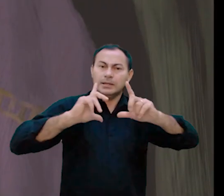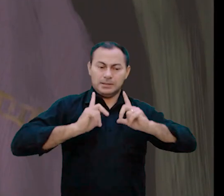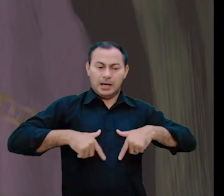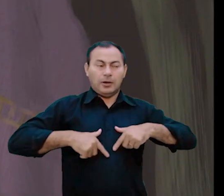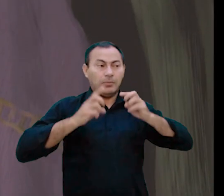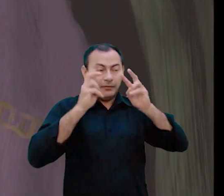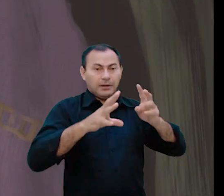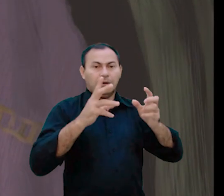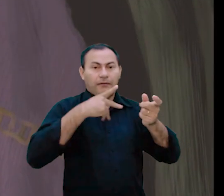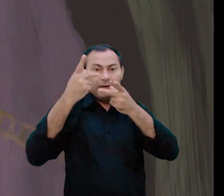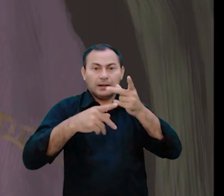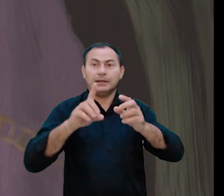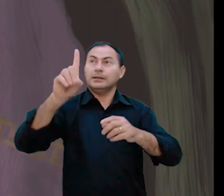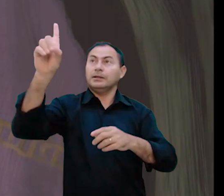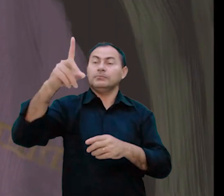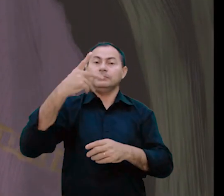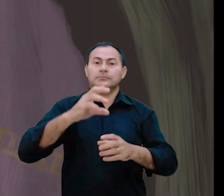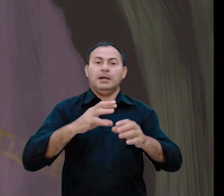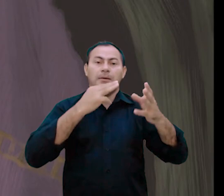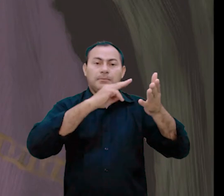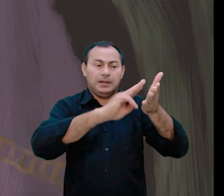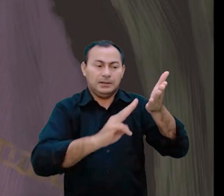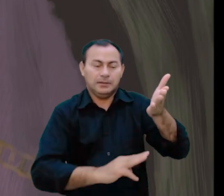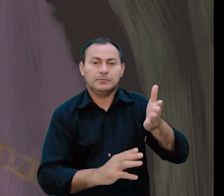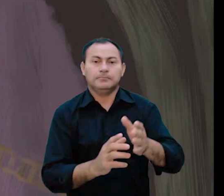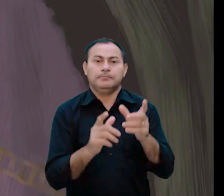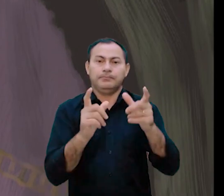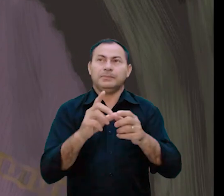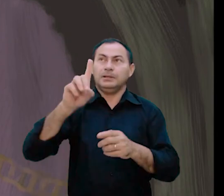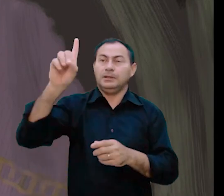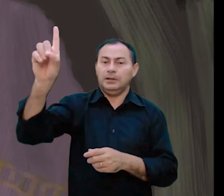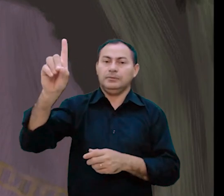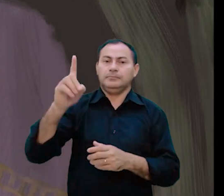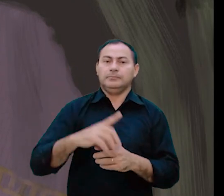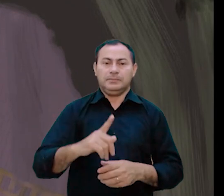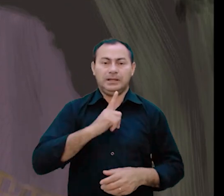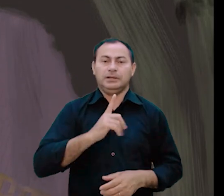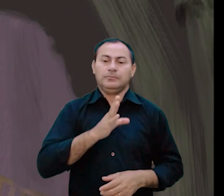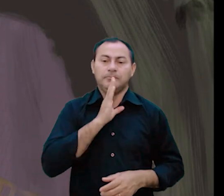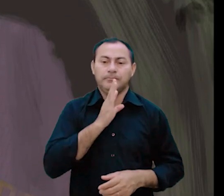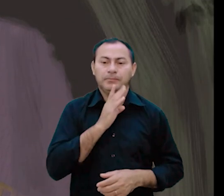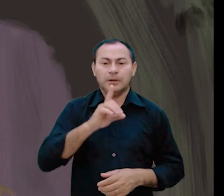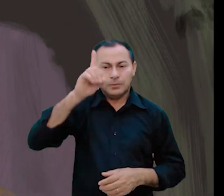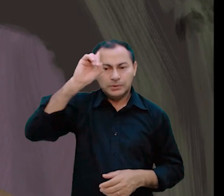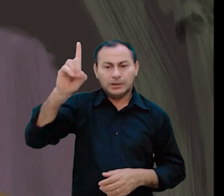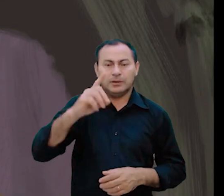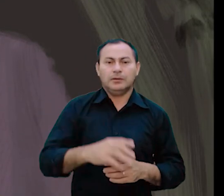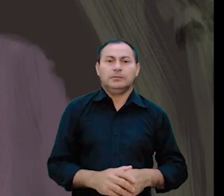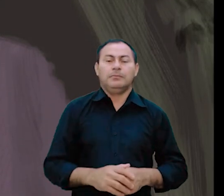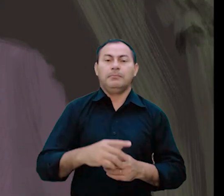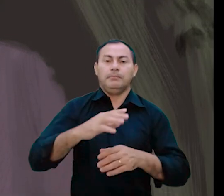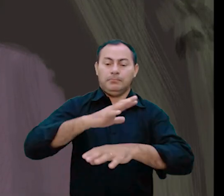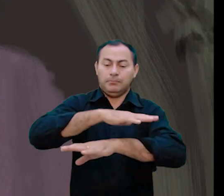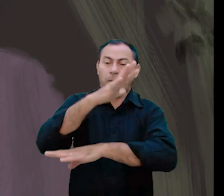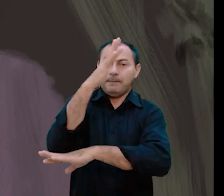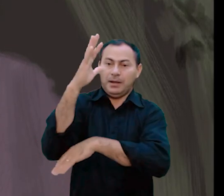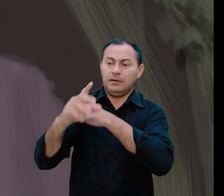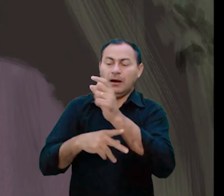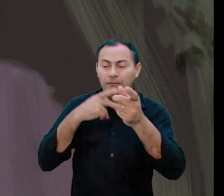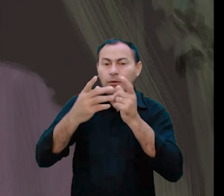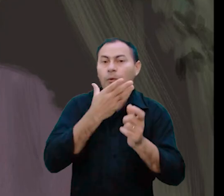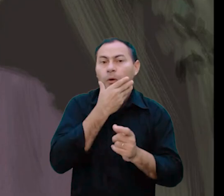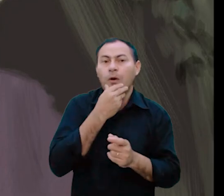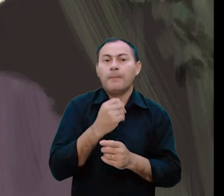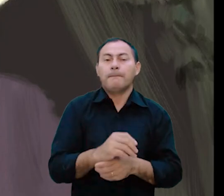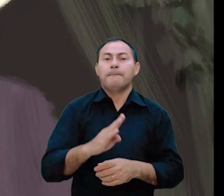cantos de Israel para ouvi-la falar sobre Deus e sobre as mensagens da parte de Deus que ela tinha. Um dia, sob uma palmeira,